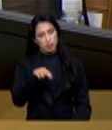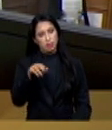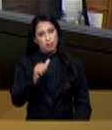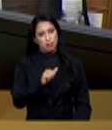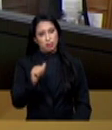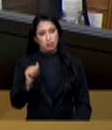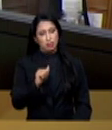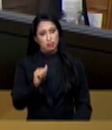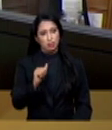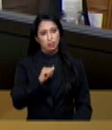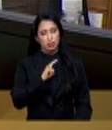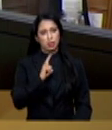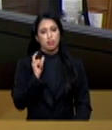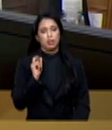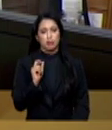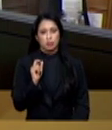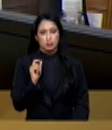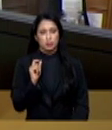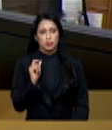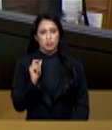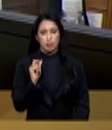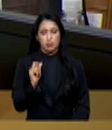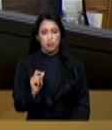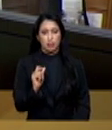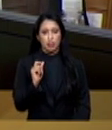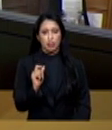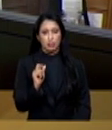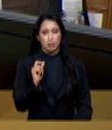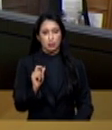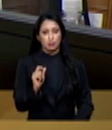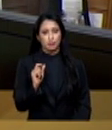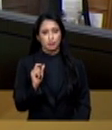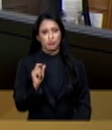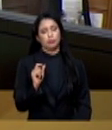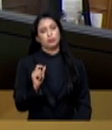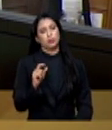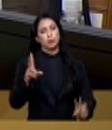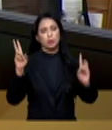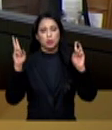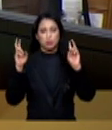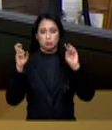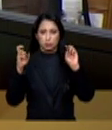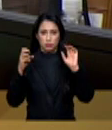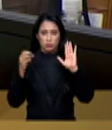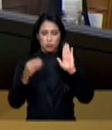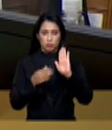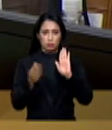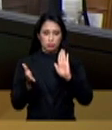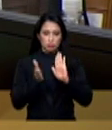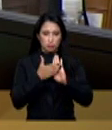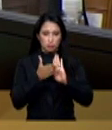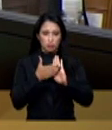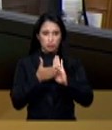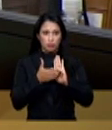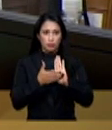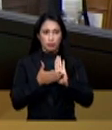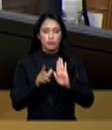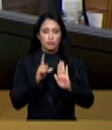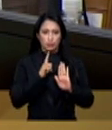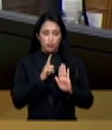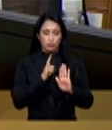de relação de entidades e fiscalizadores nos termos que ali